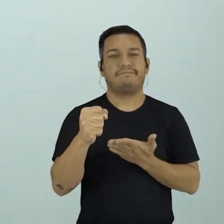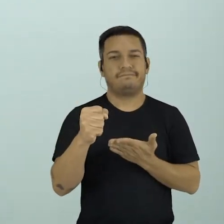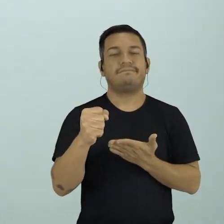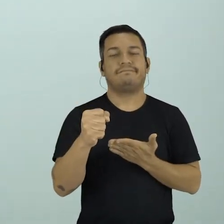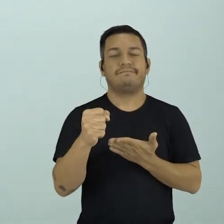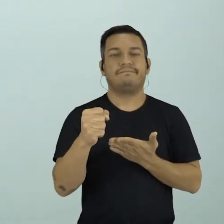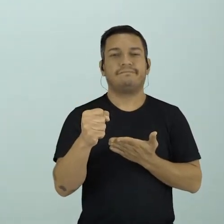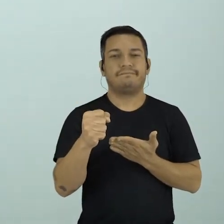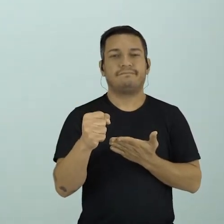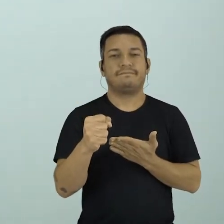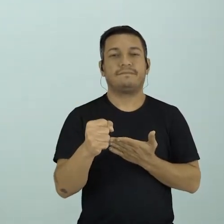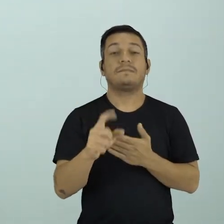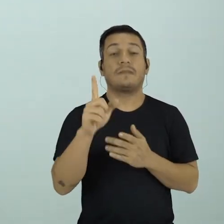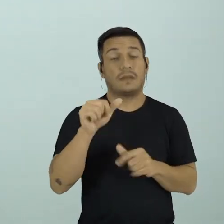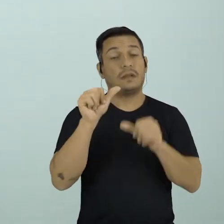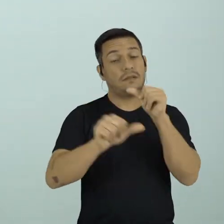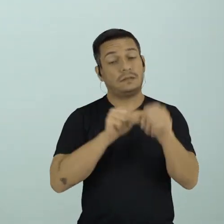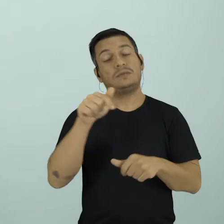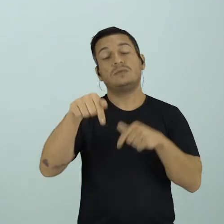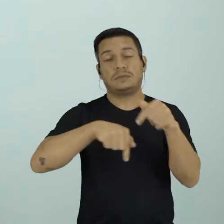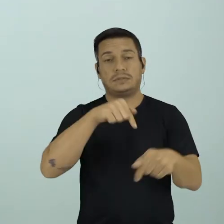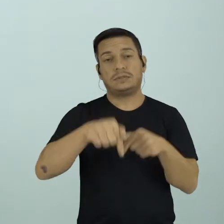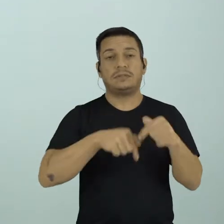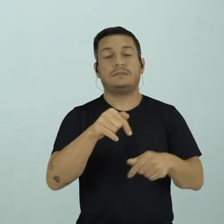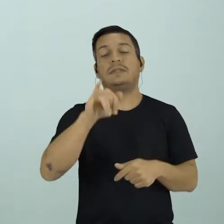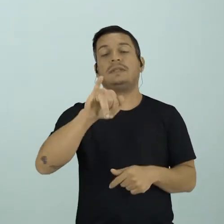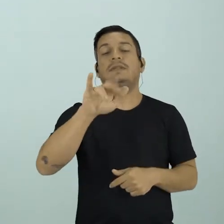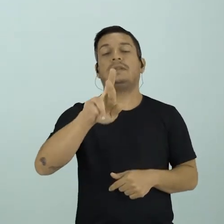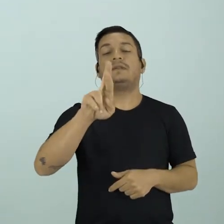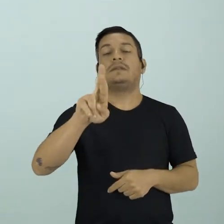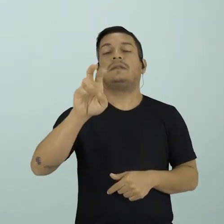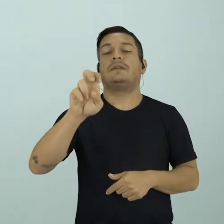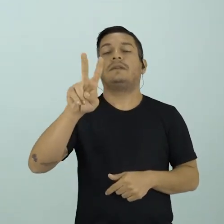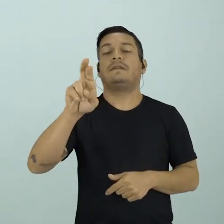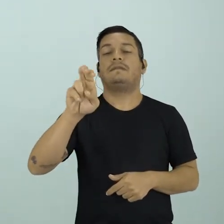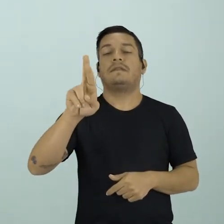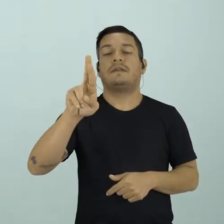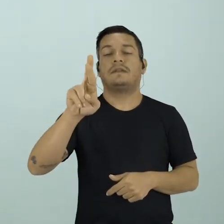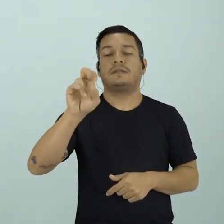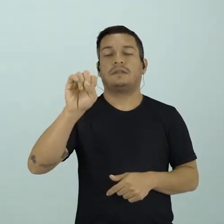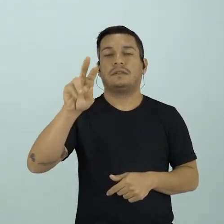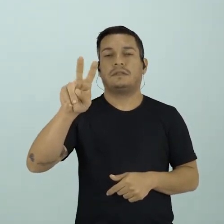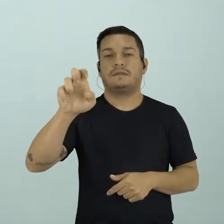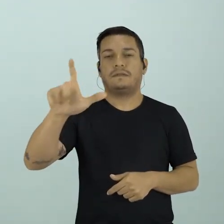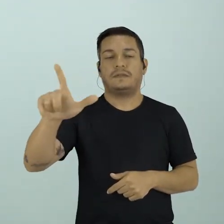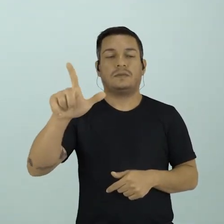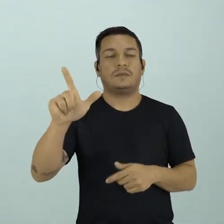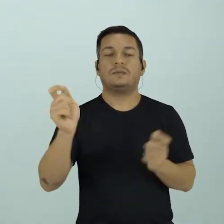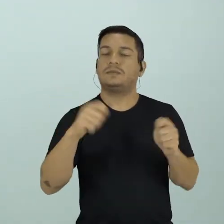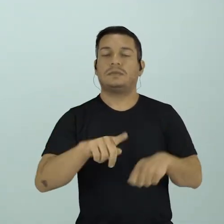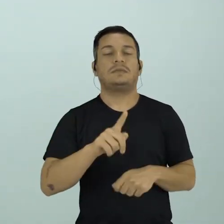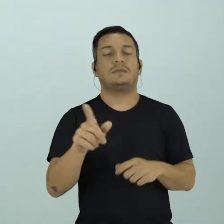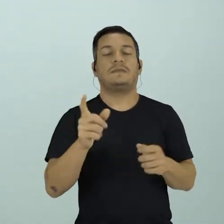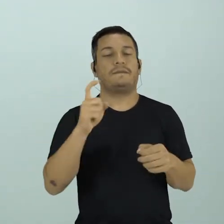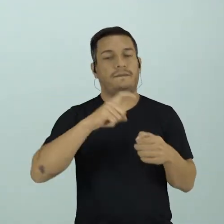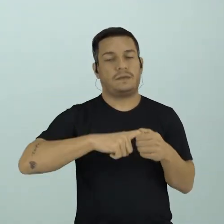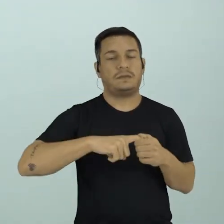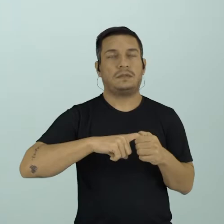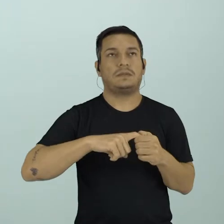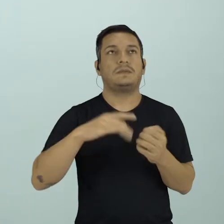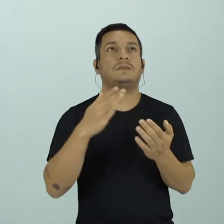verdade? Então, essa é uma transformação química irreversível, não tem possibilidade de estar voltando à sua fase